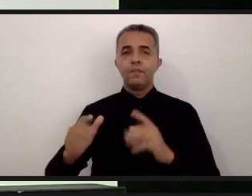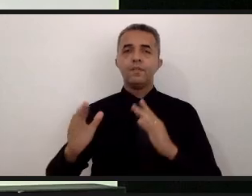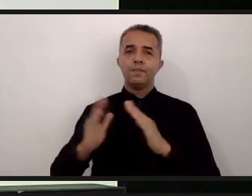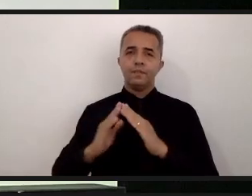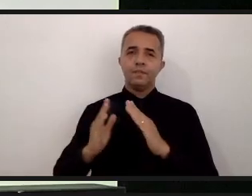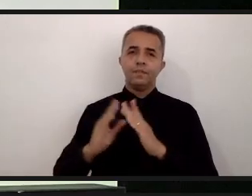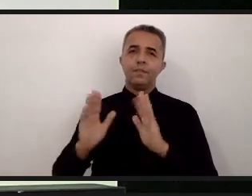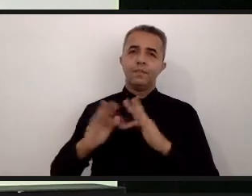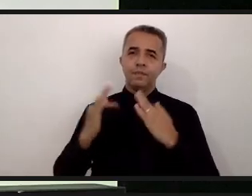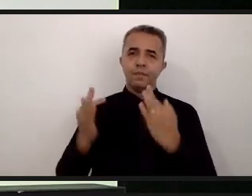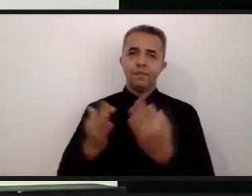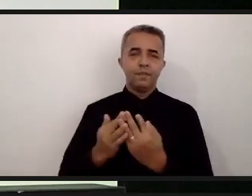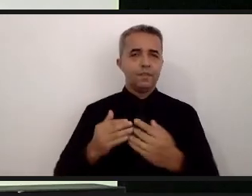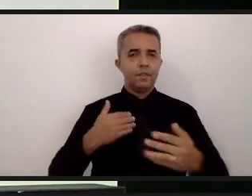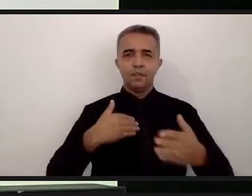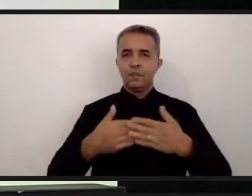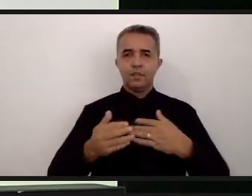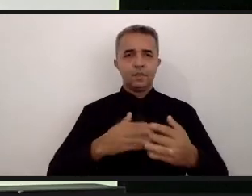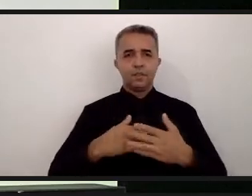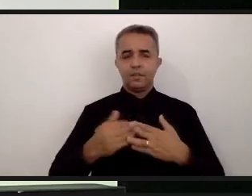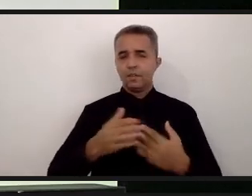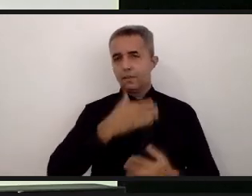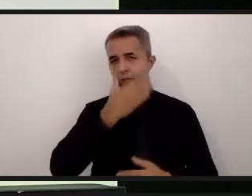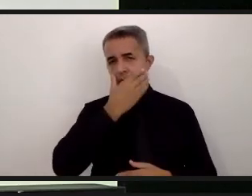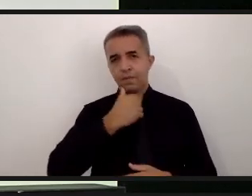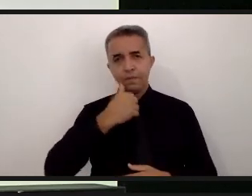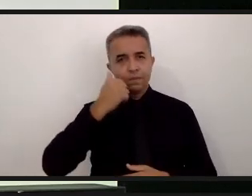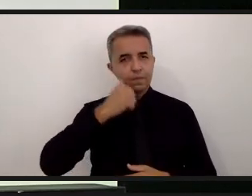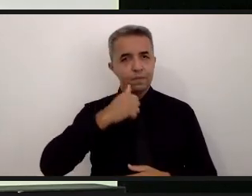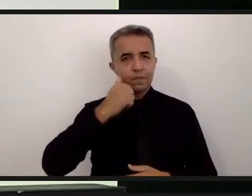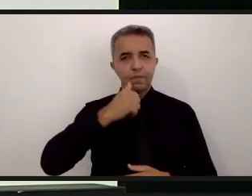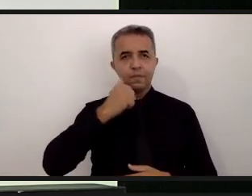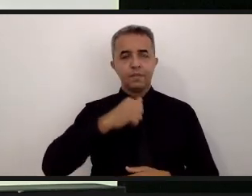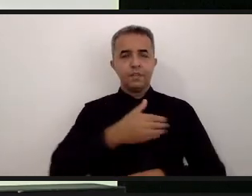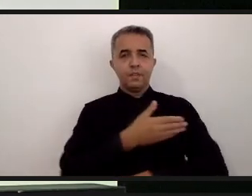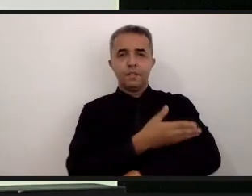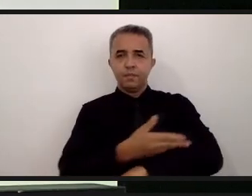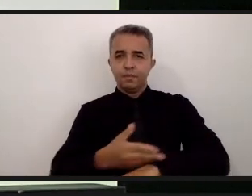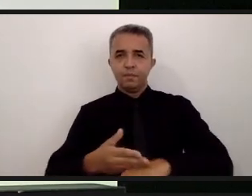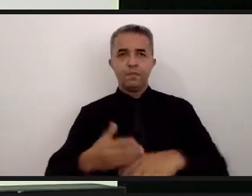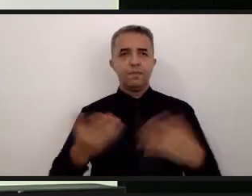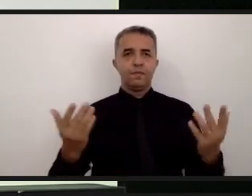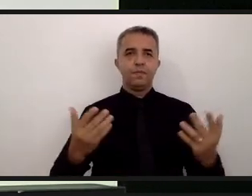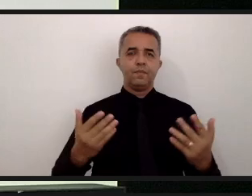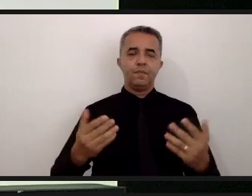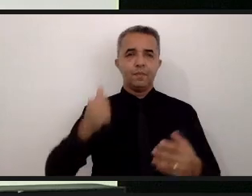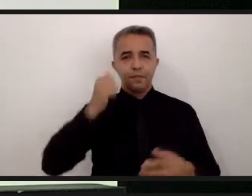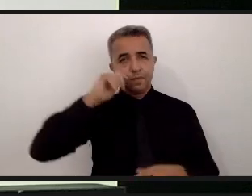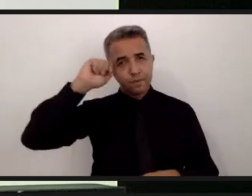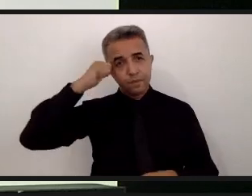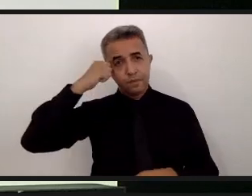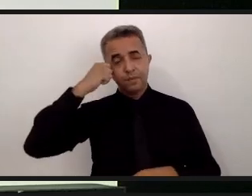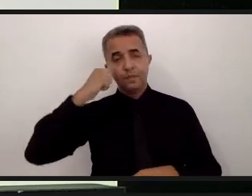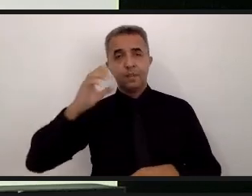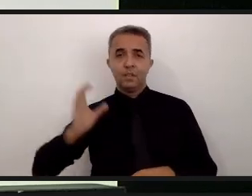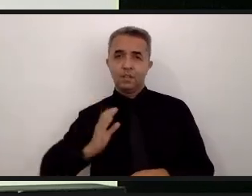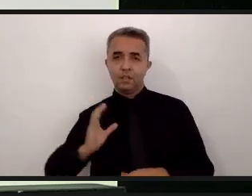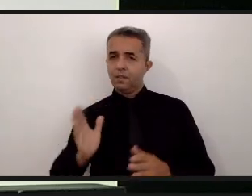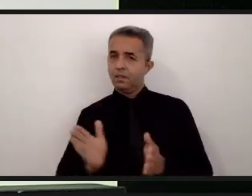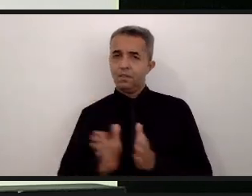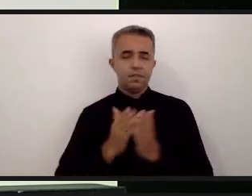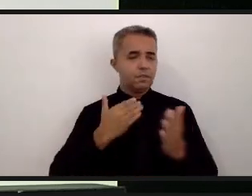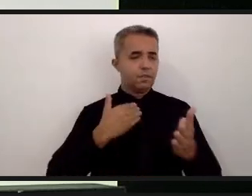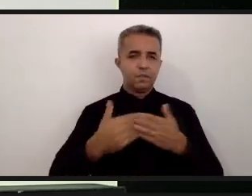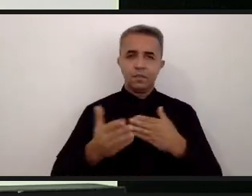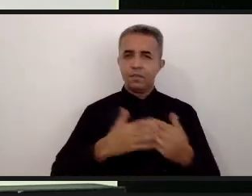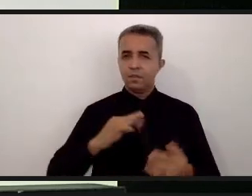estudo, da etnia, da condição social e cultural. De acordo com a ONU, 25% das brasileiras são vítimas